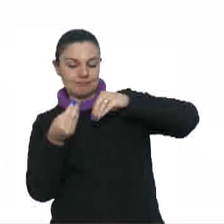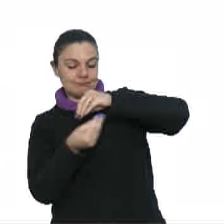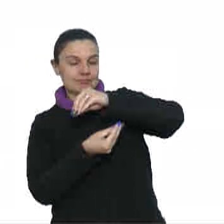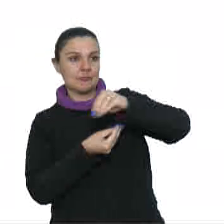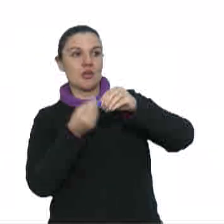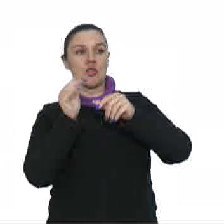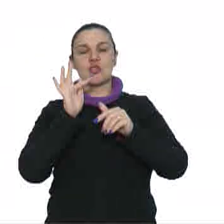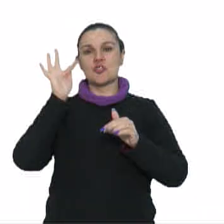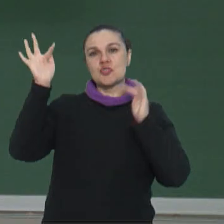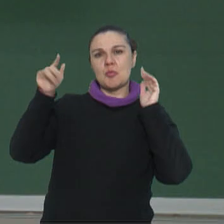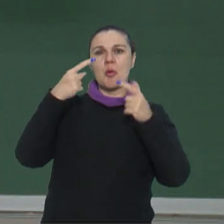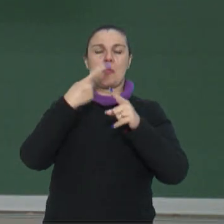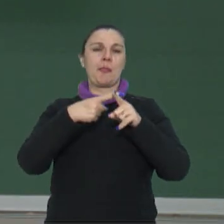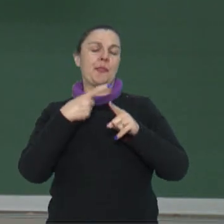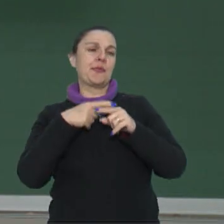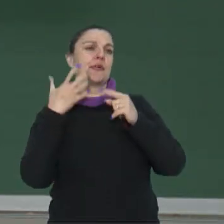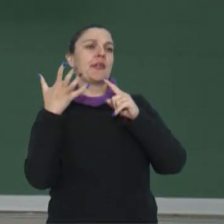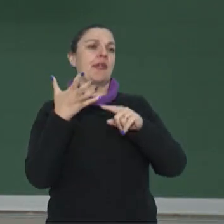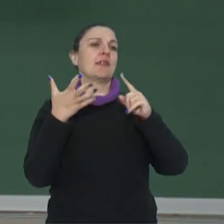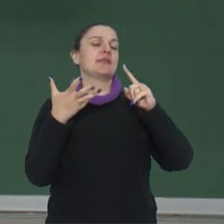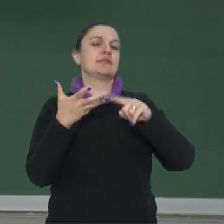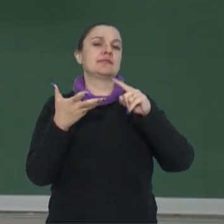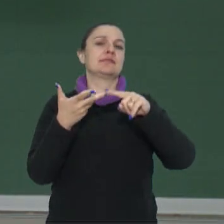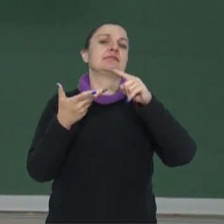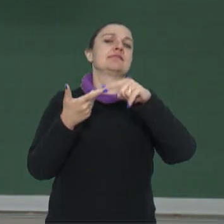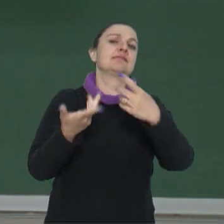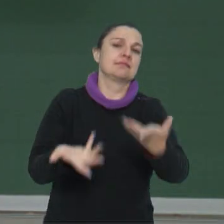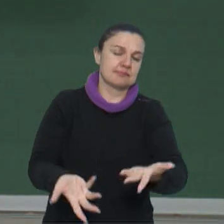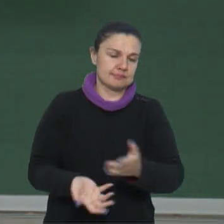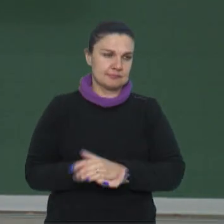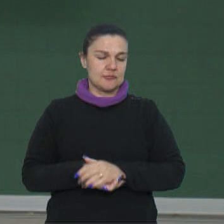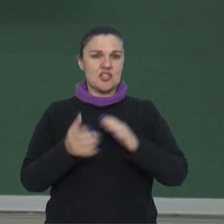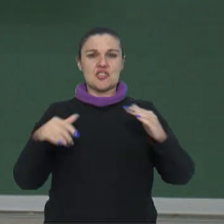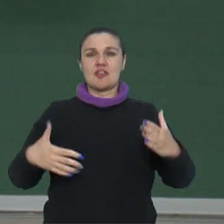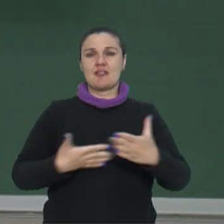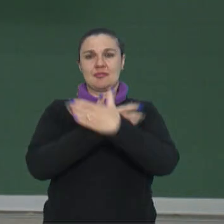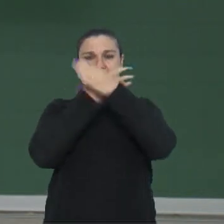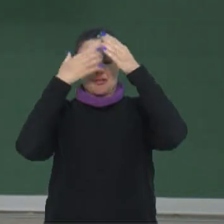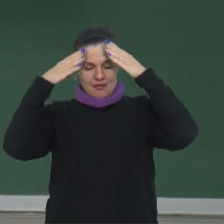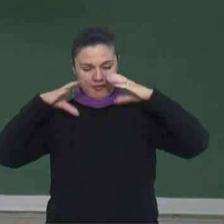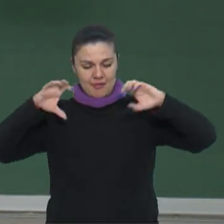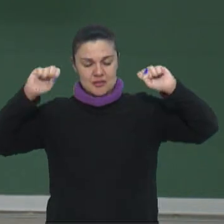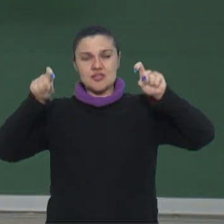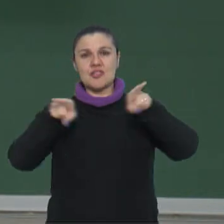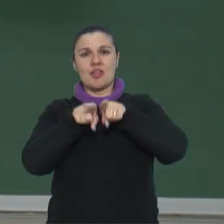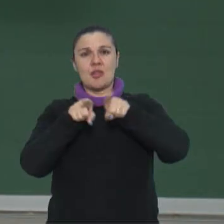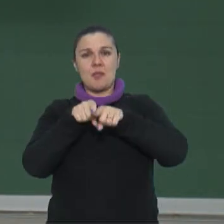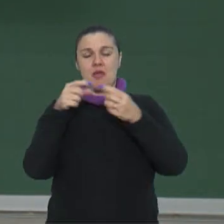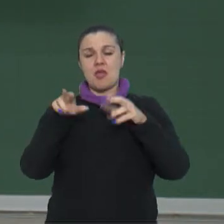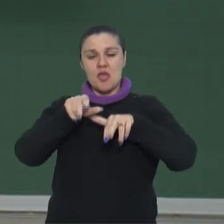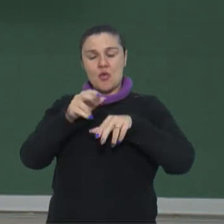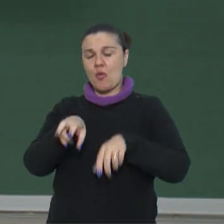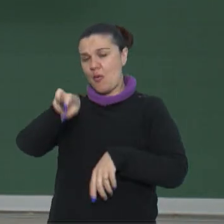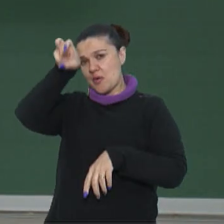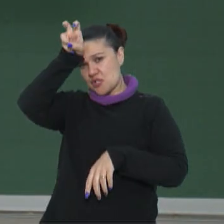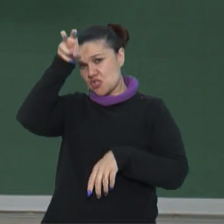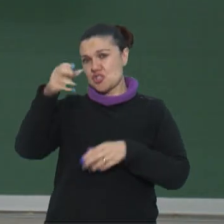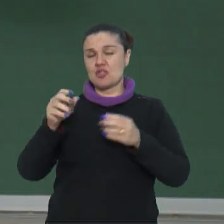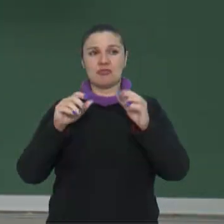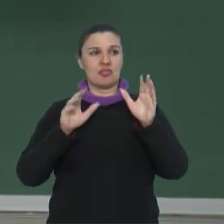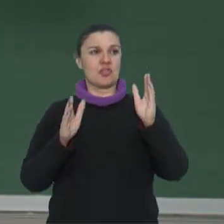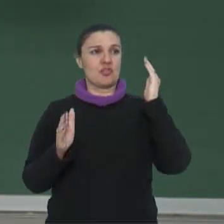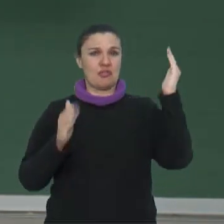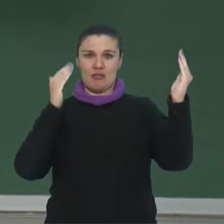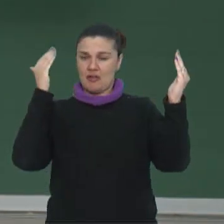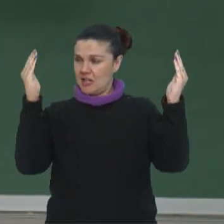teorias sobre por que, que os astecas, incas, tinham também pirâmides, assim como os egípcios também tinham. São duas civilizações